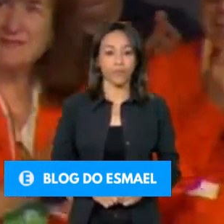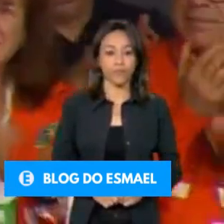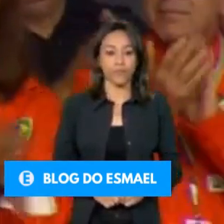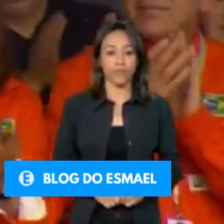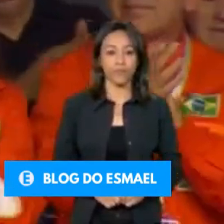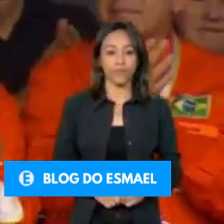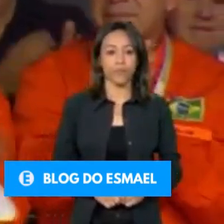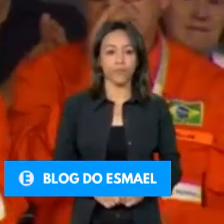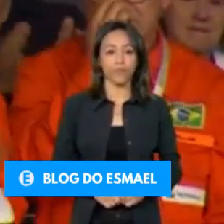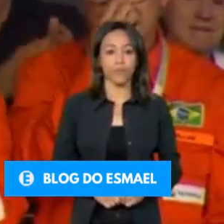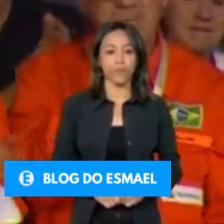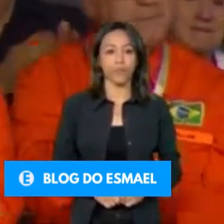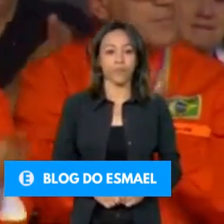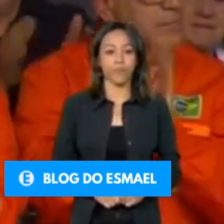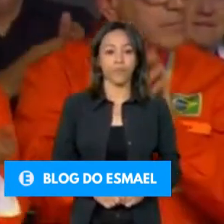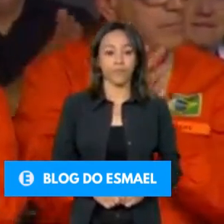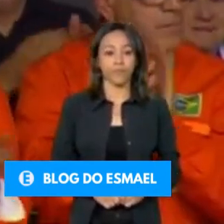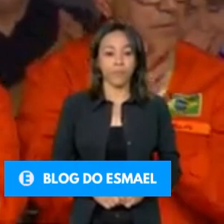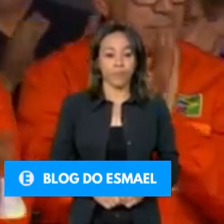Eu,